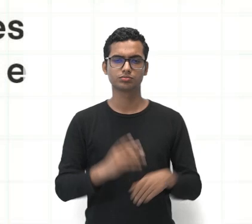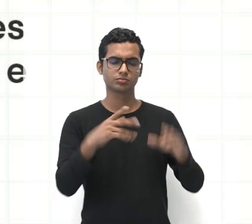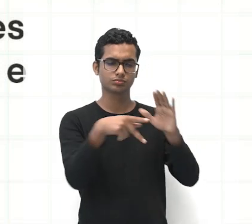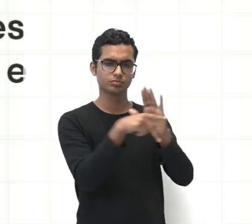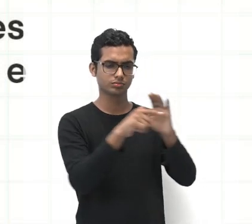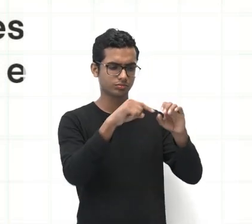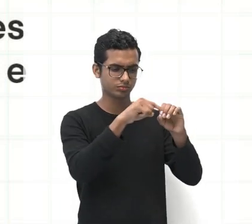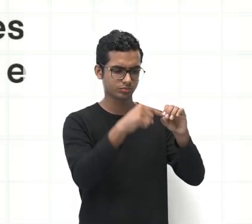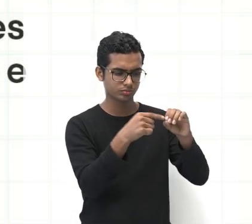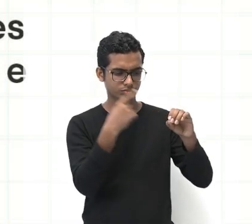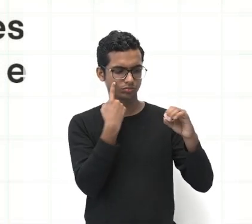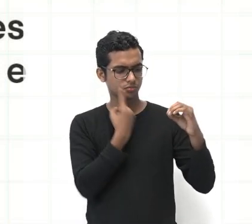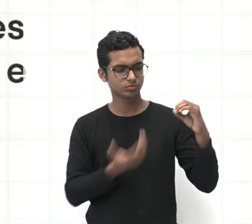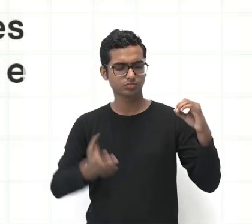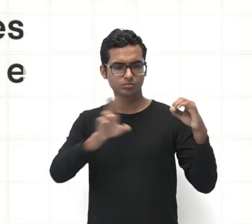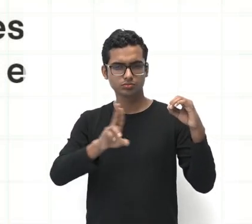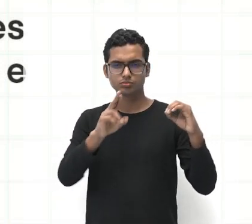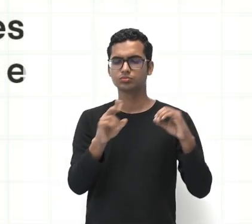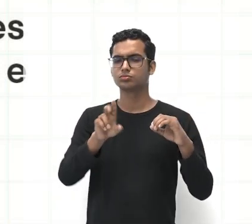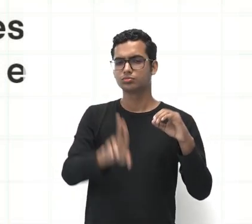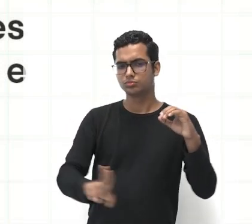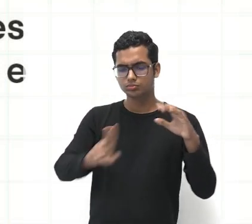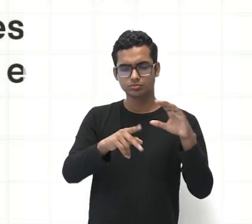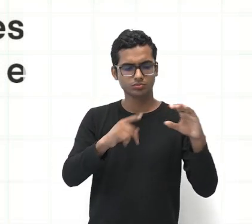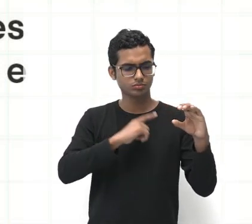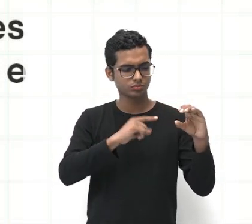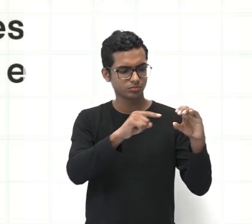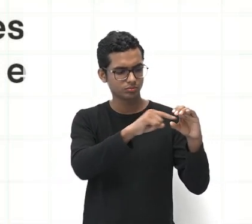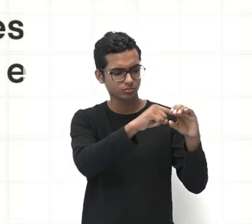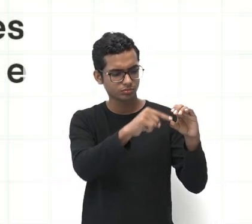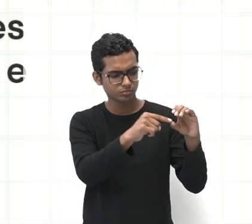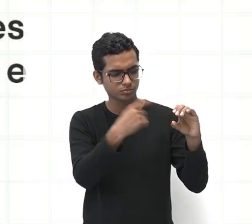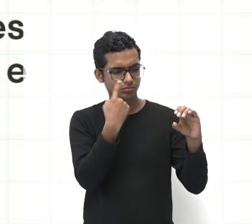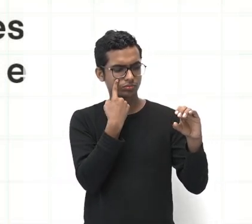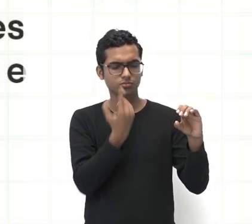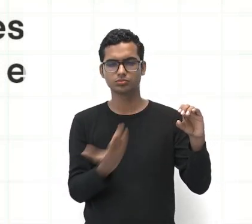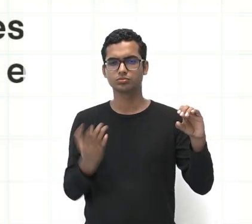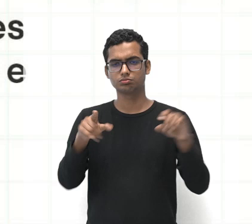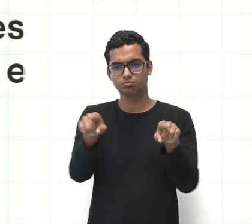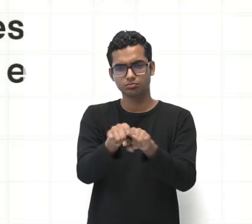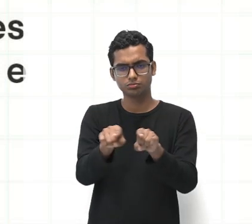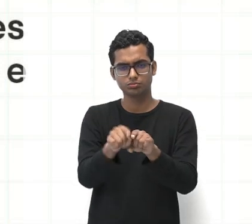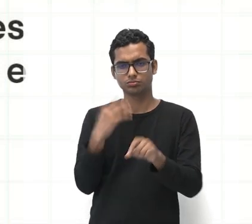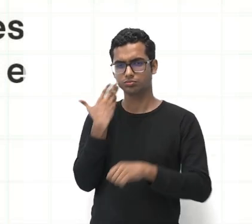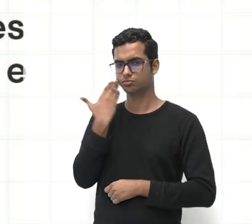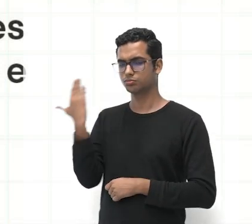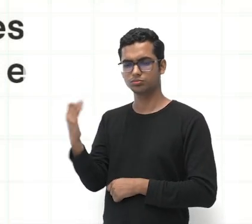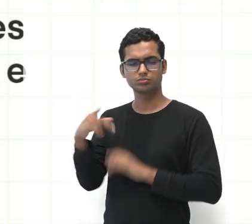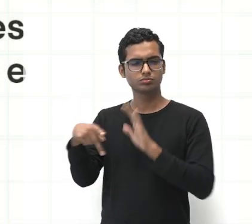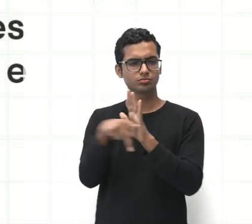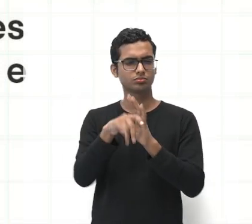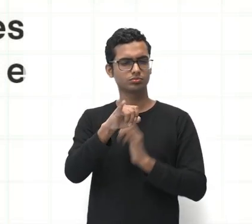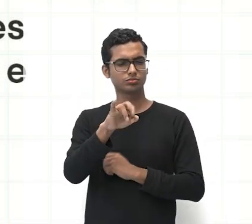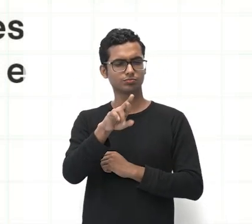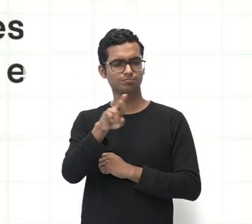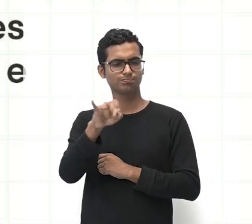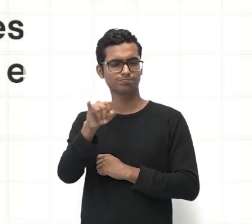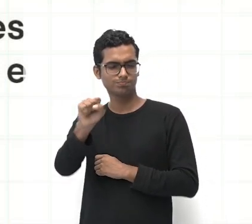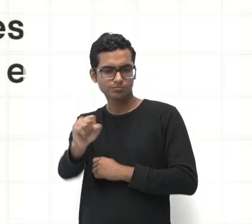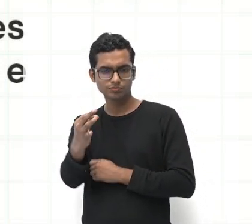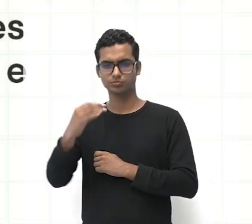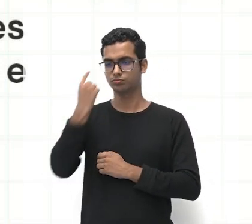túnica vascular, responsável pela produção do humo aquoso. E nós temos também a íris compondo a túnica,